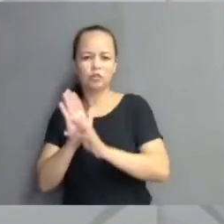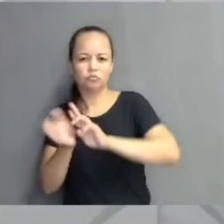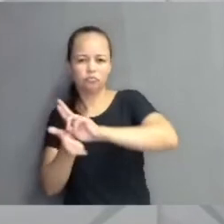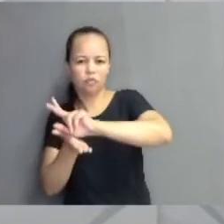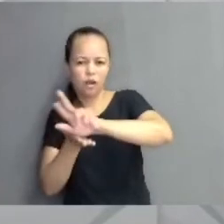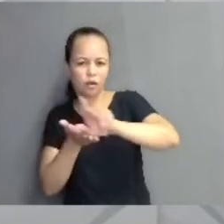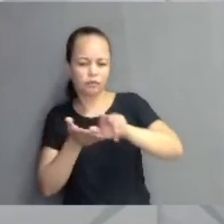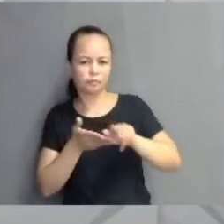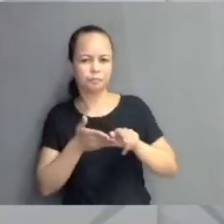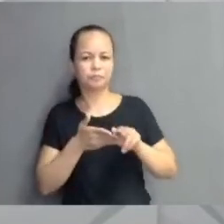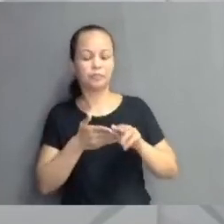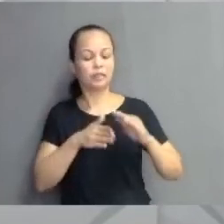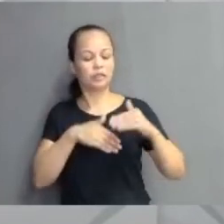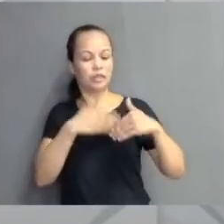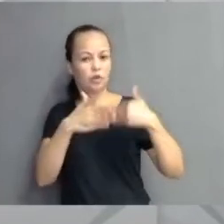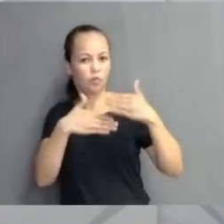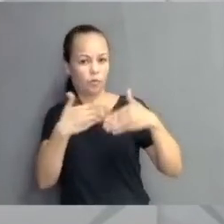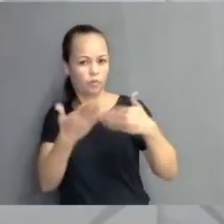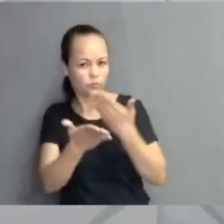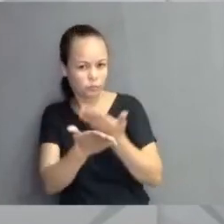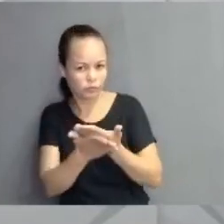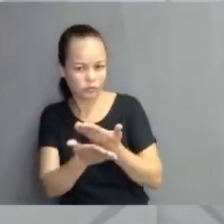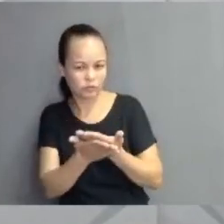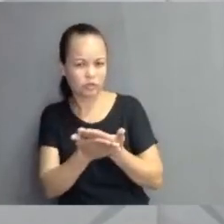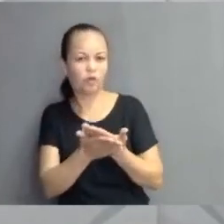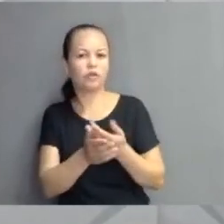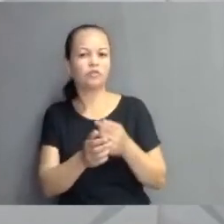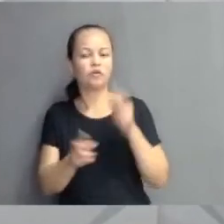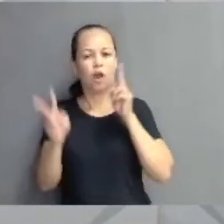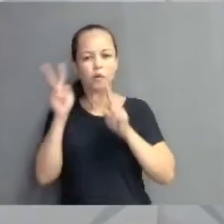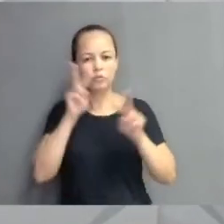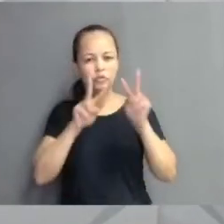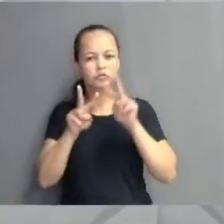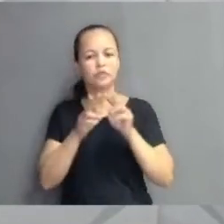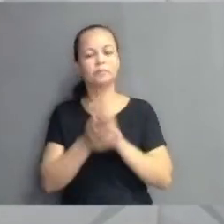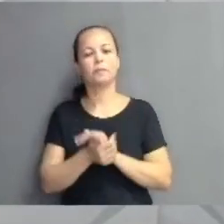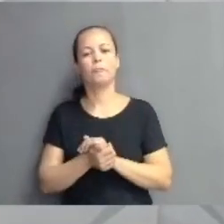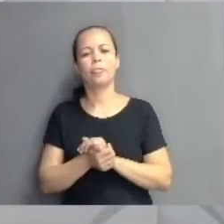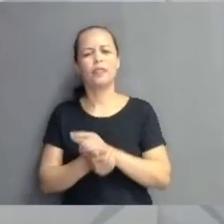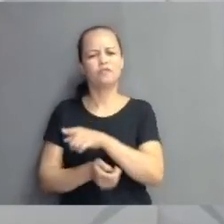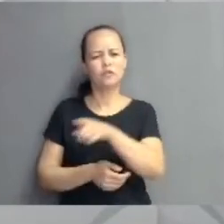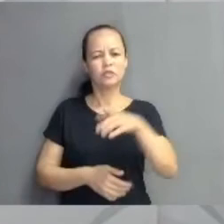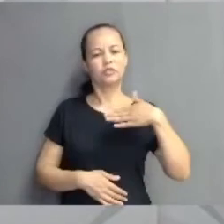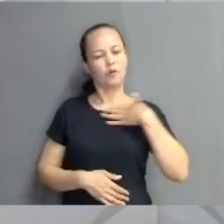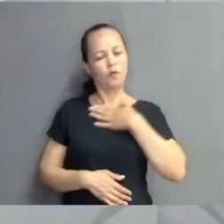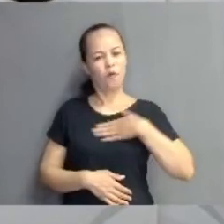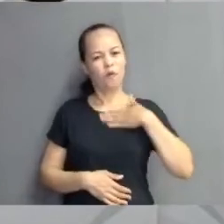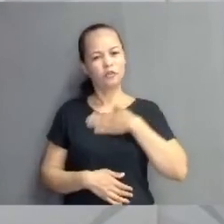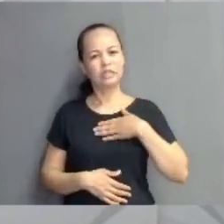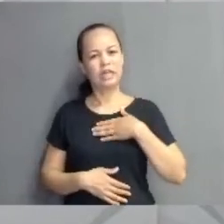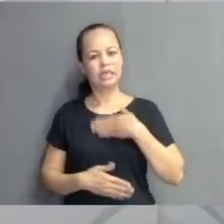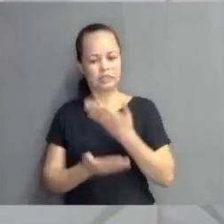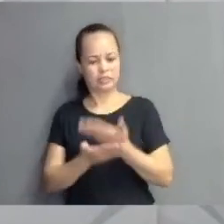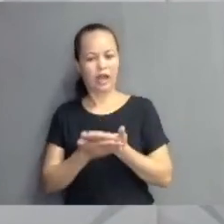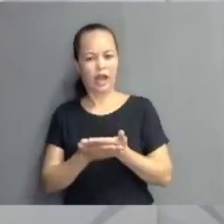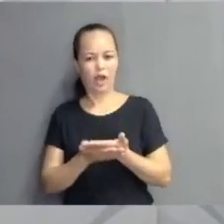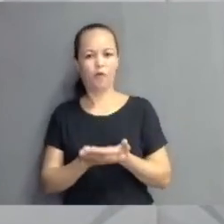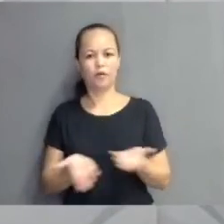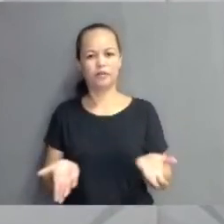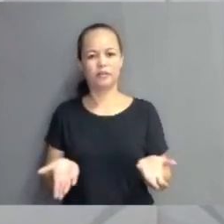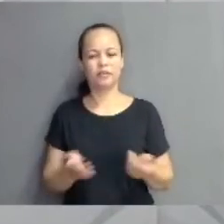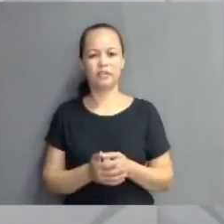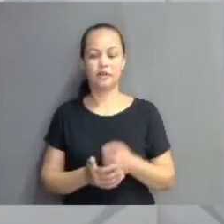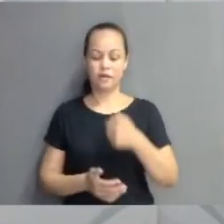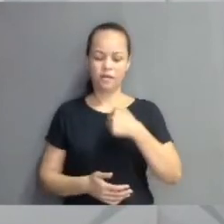estudar no decorrer das nossas aulas Você tá gostando da nossa aula até aqui eu estou adorando Então